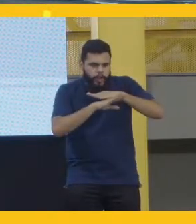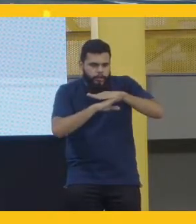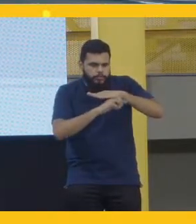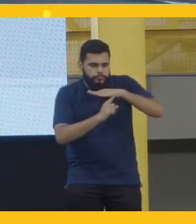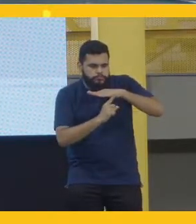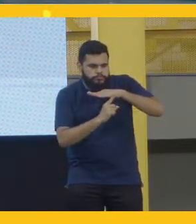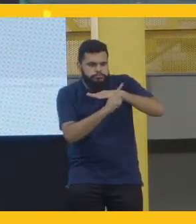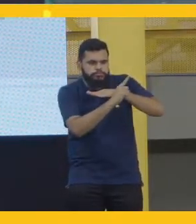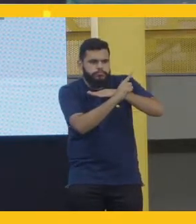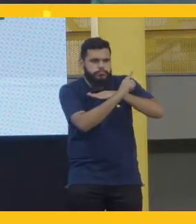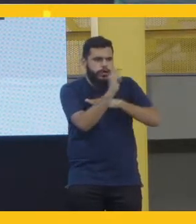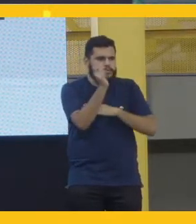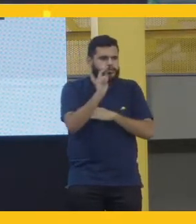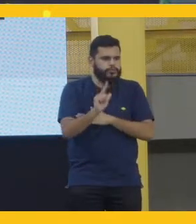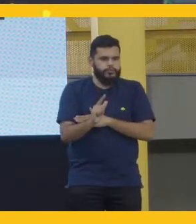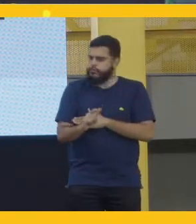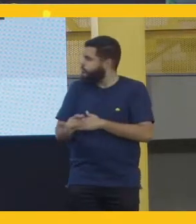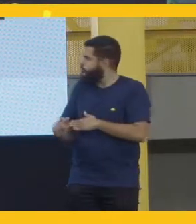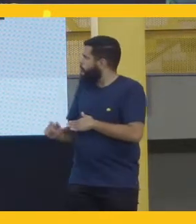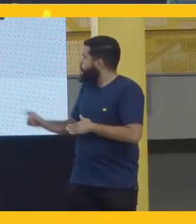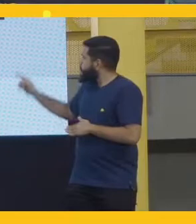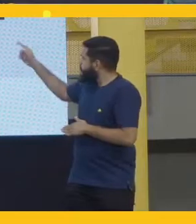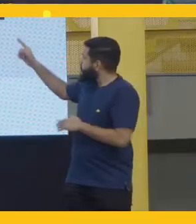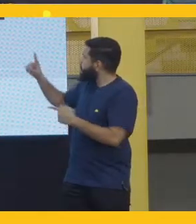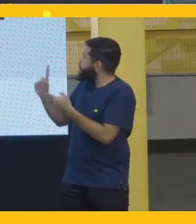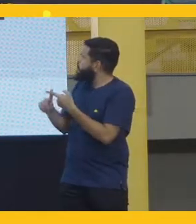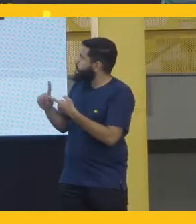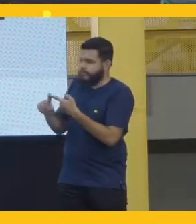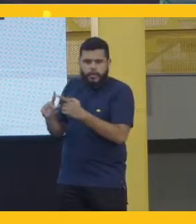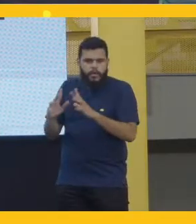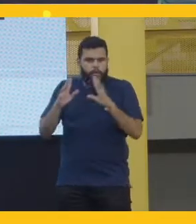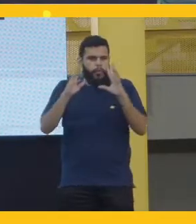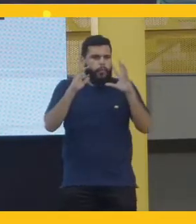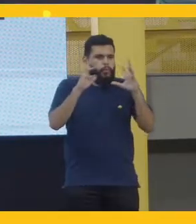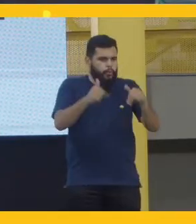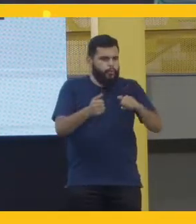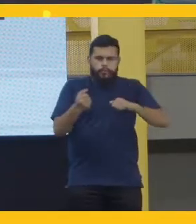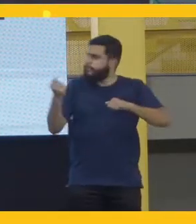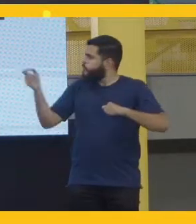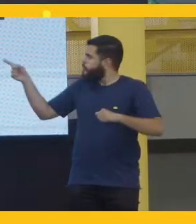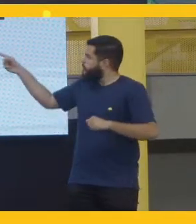E o objeto preto é aquele que absorve tudo.